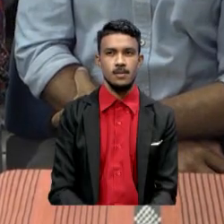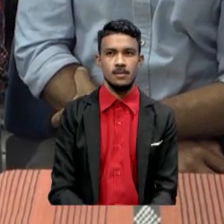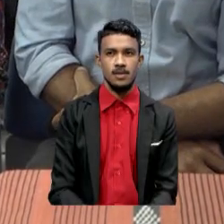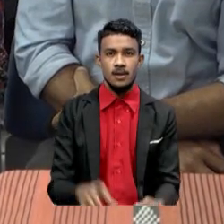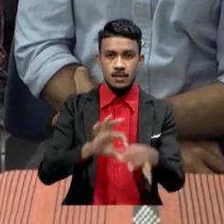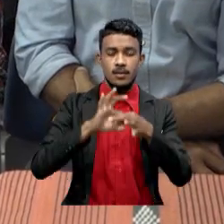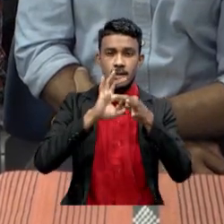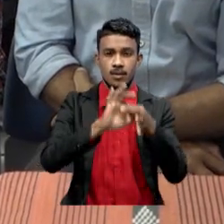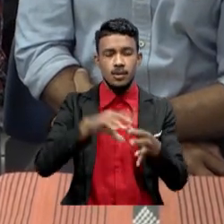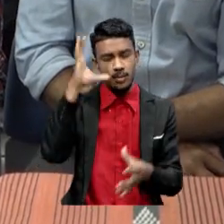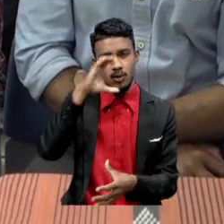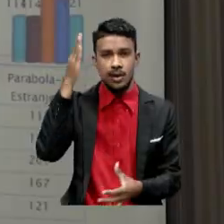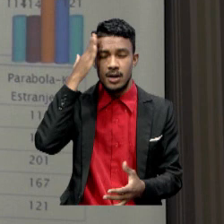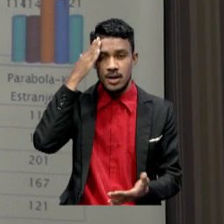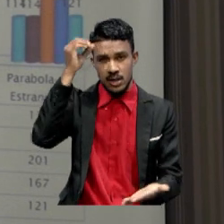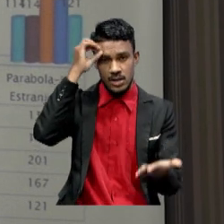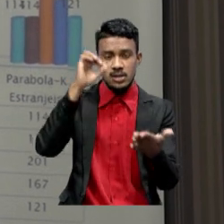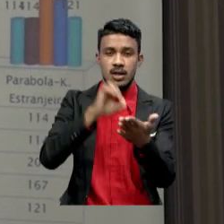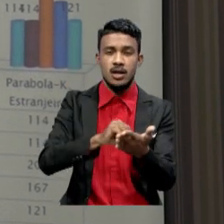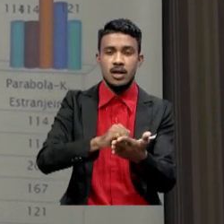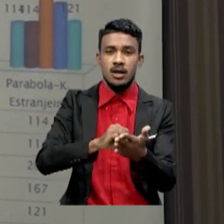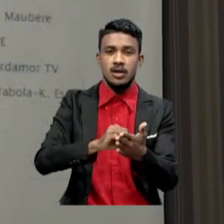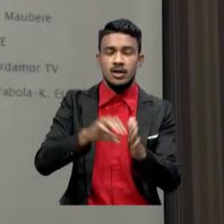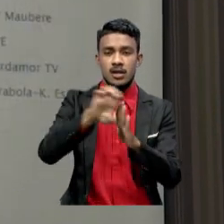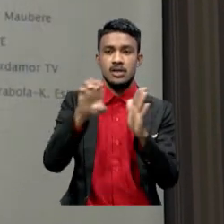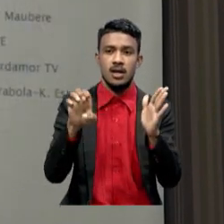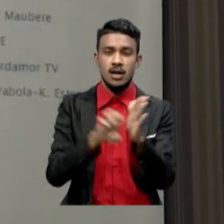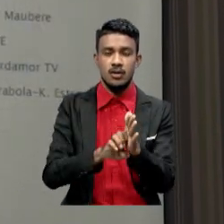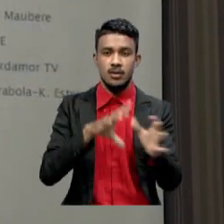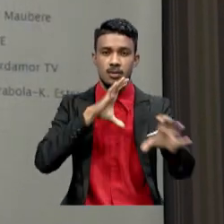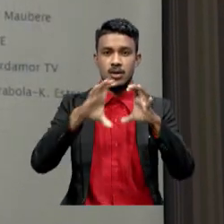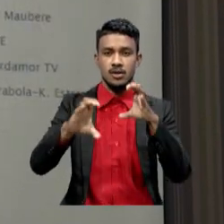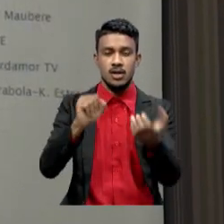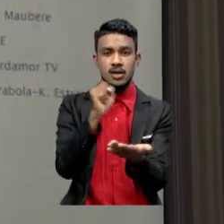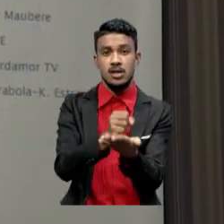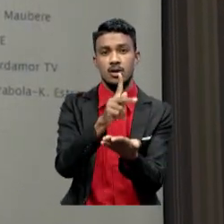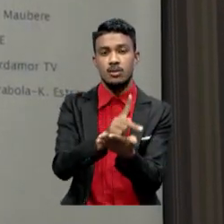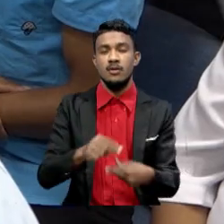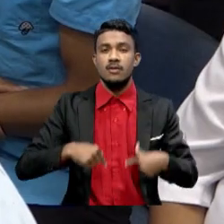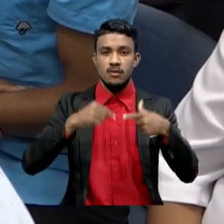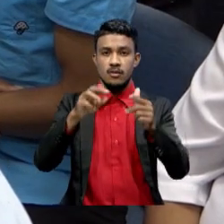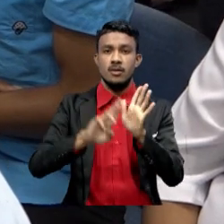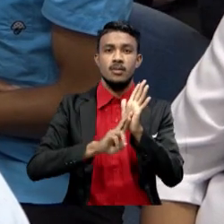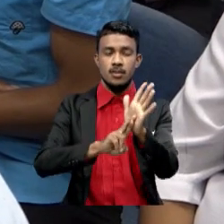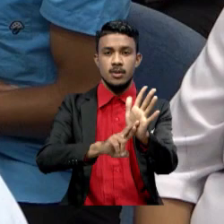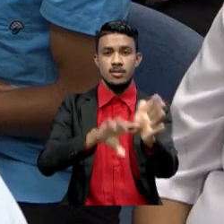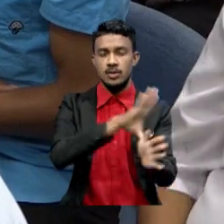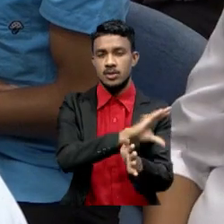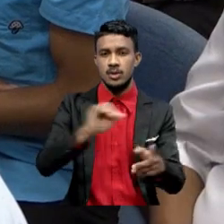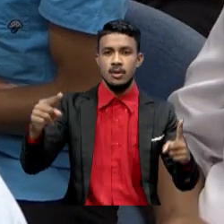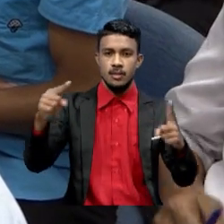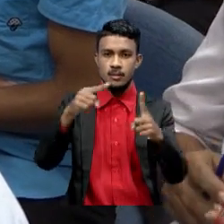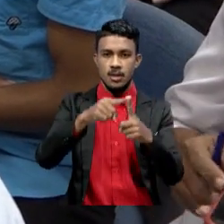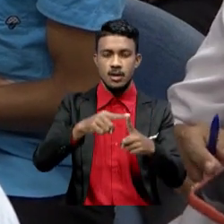Equipa pesquisador Secretaria de Estado de Comunicação Social, SECOMS, hala apresentação ba resultado pesquisa con a ba